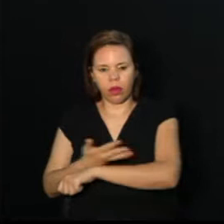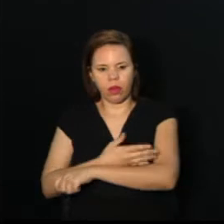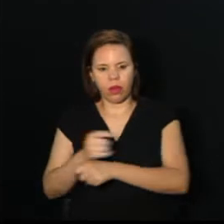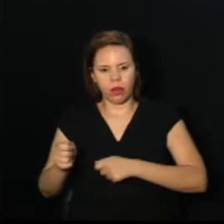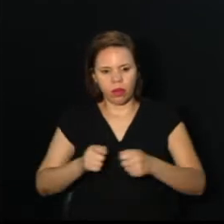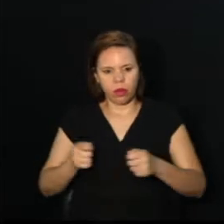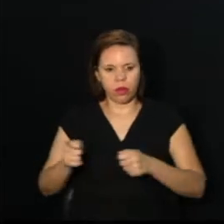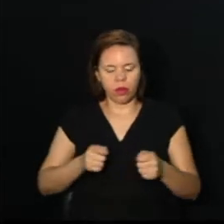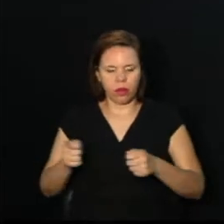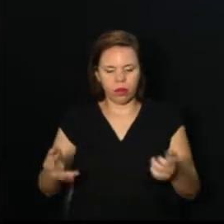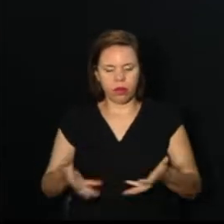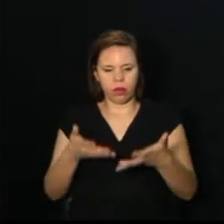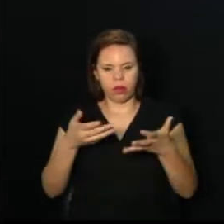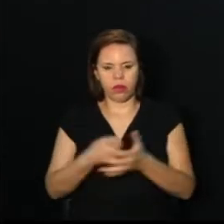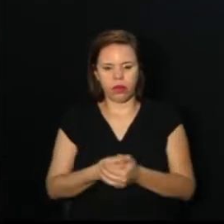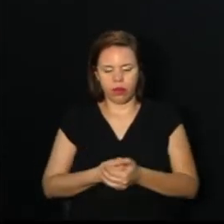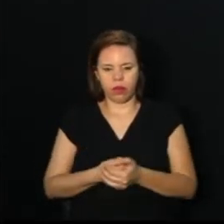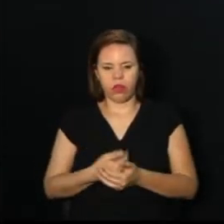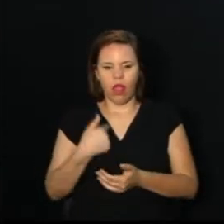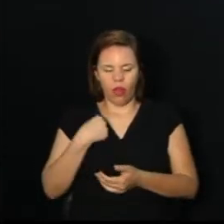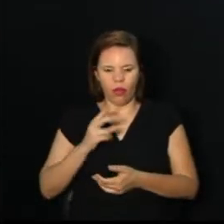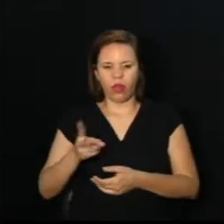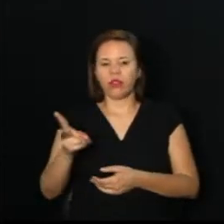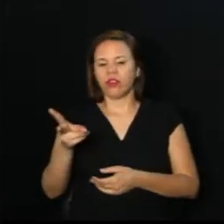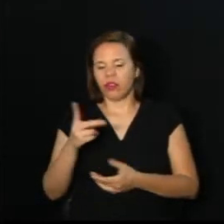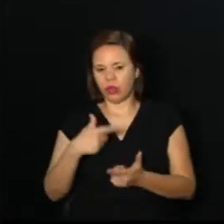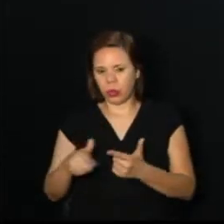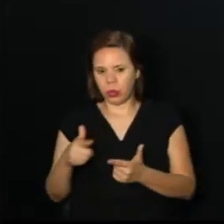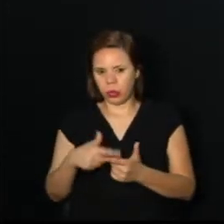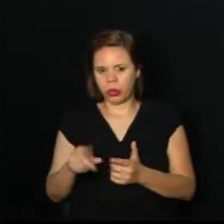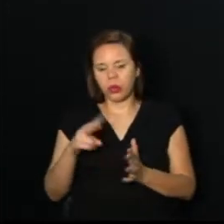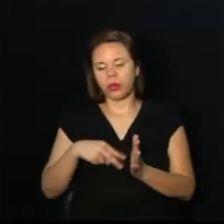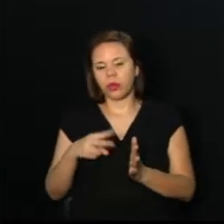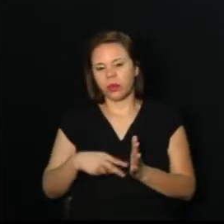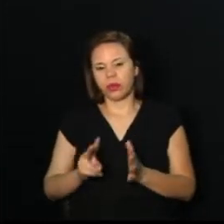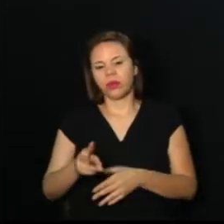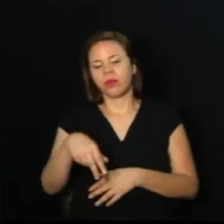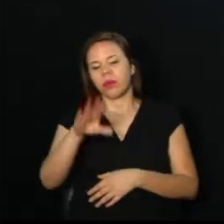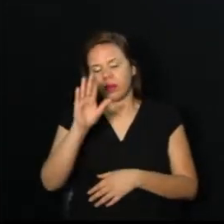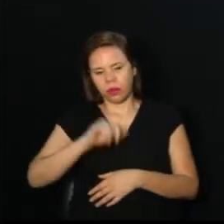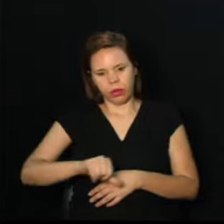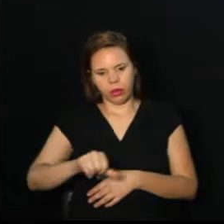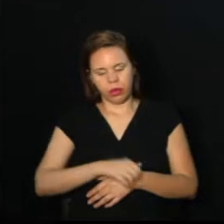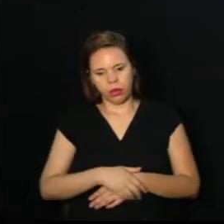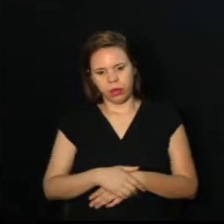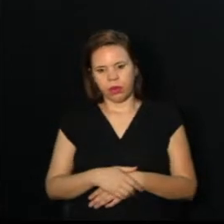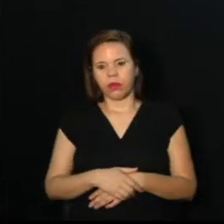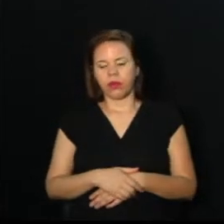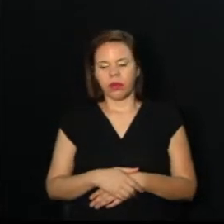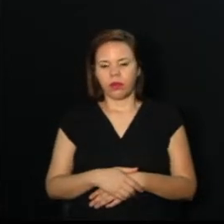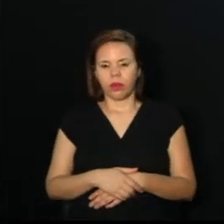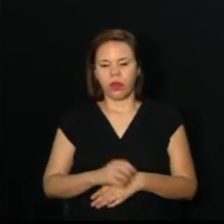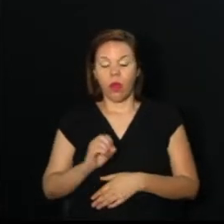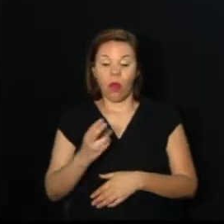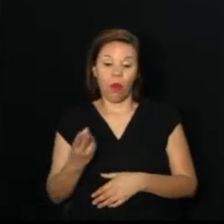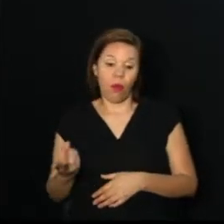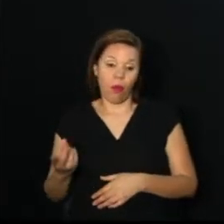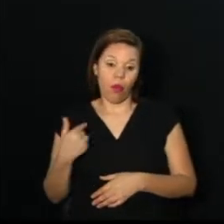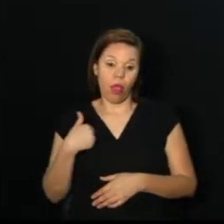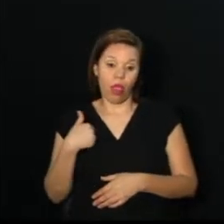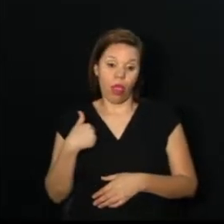emocionalmente ativa, eu vou continuar com o problema de ler, cada vez pior, né? Ou então, se eu